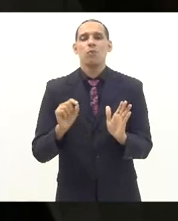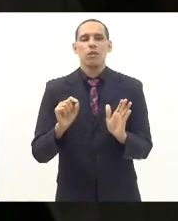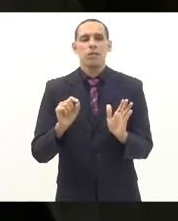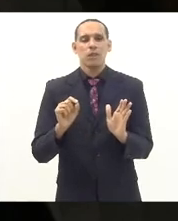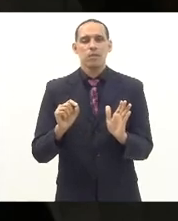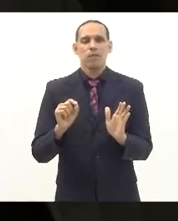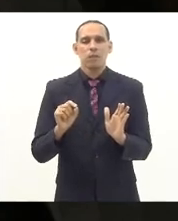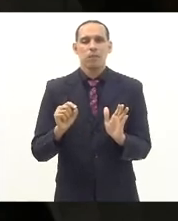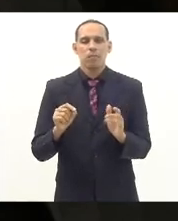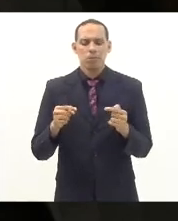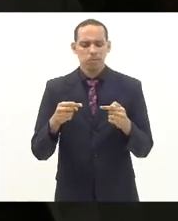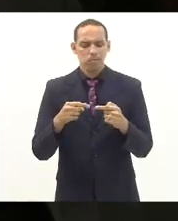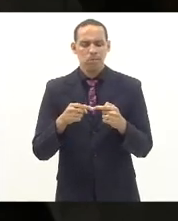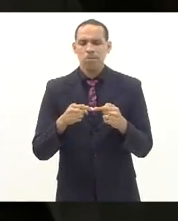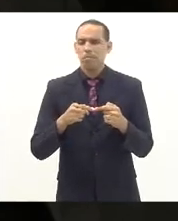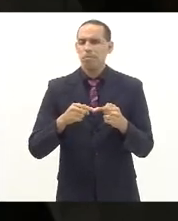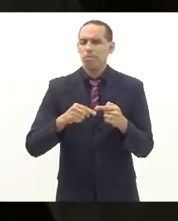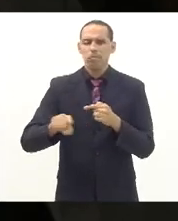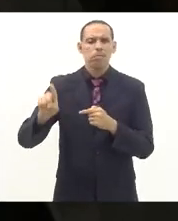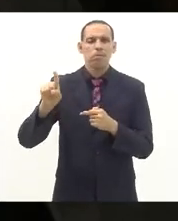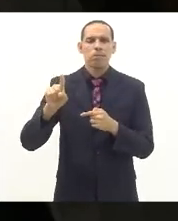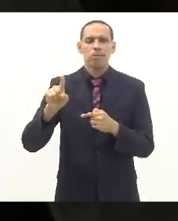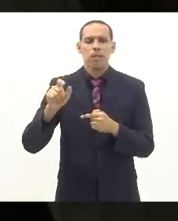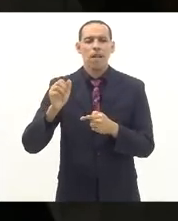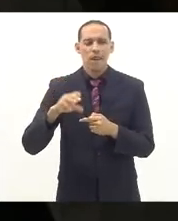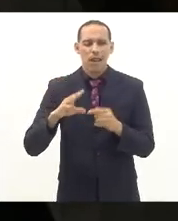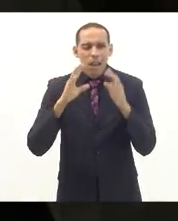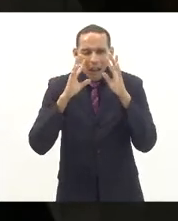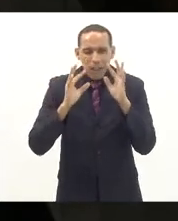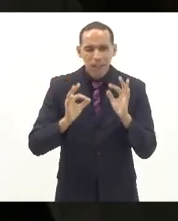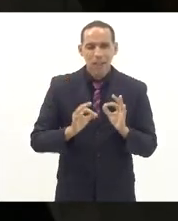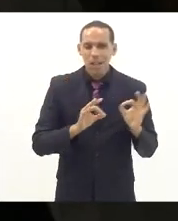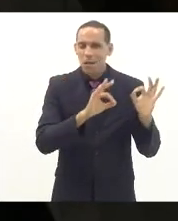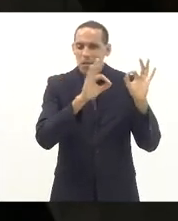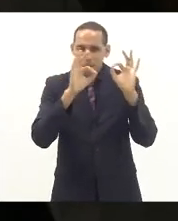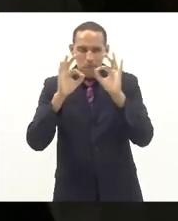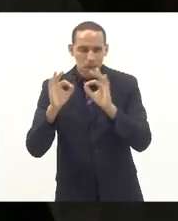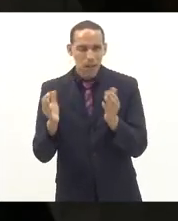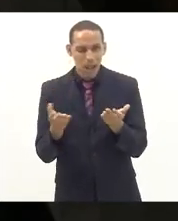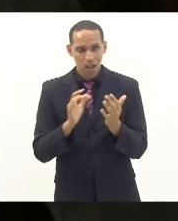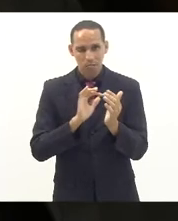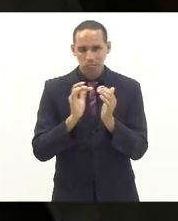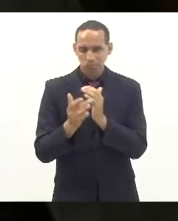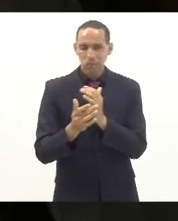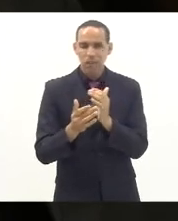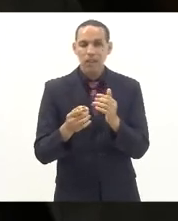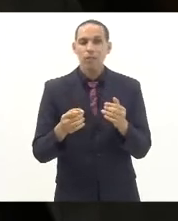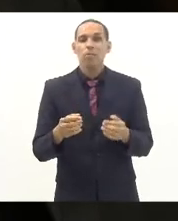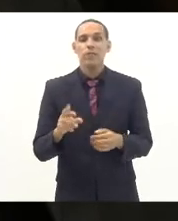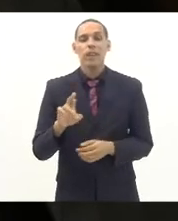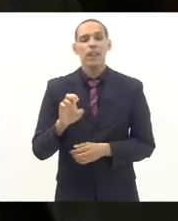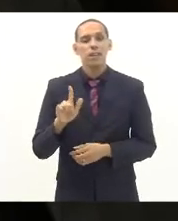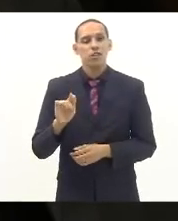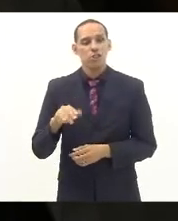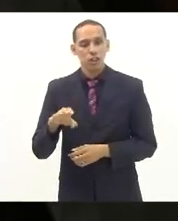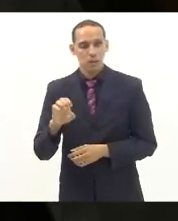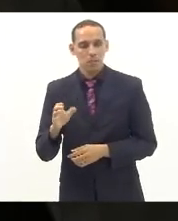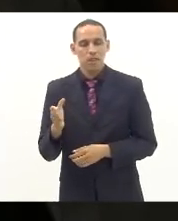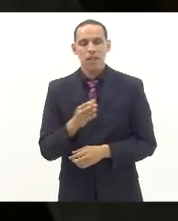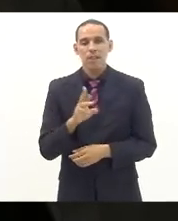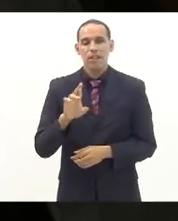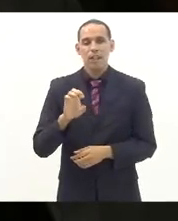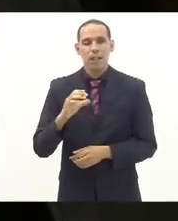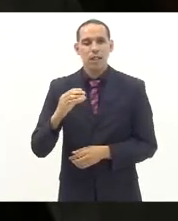é que não tem nada a ver para quem nos ouve para quem nos acompanha nos segue para as redes sociais regime de recuperação fiscal